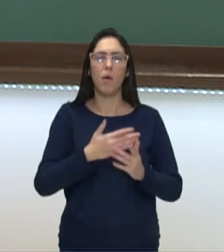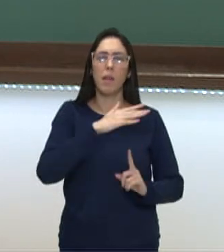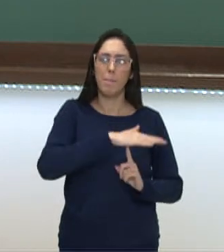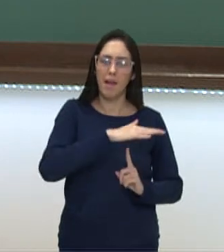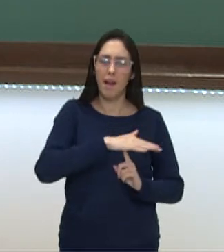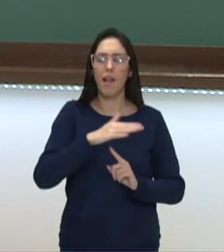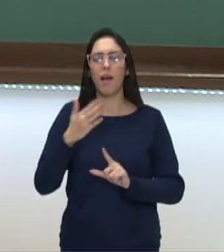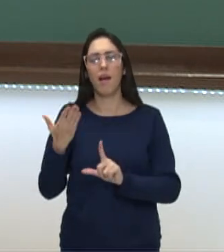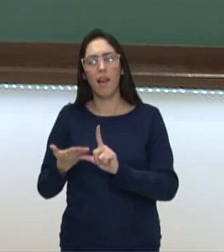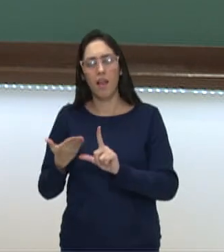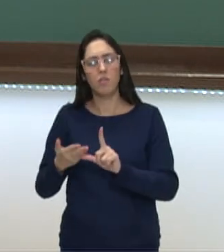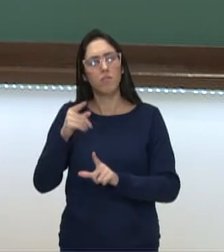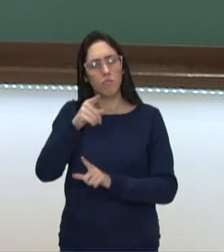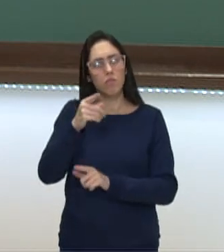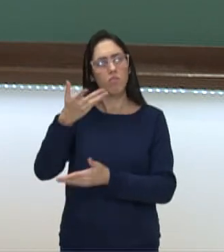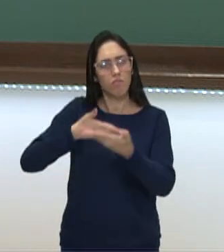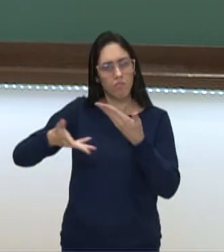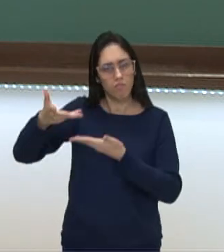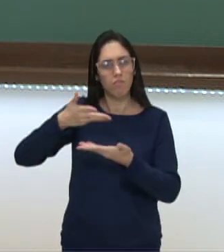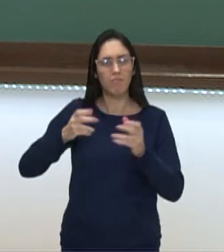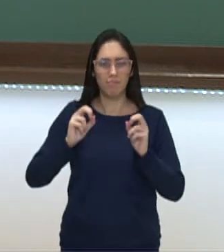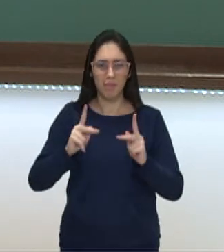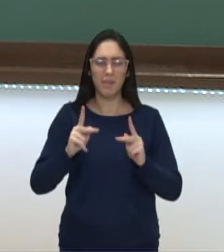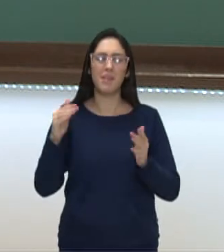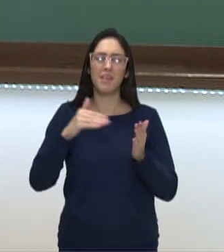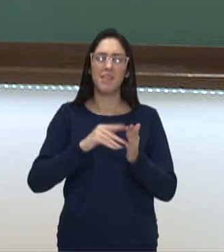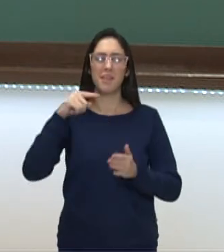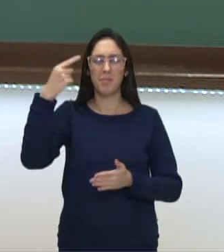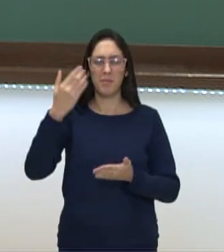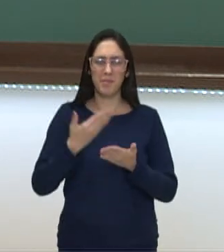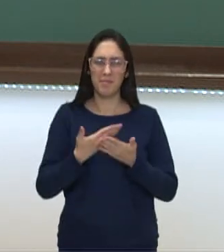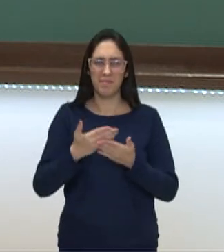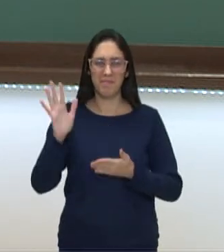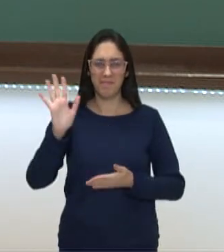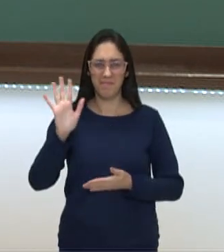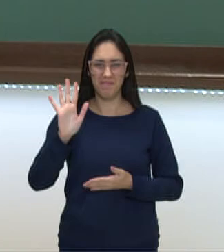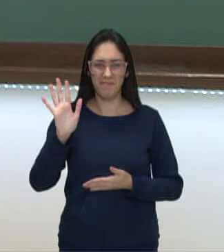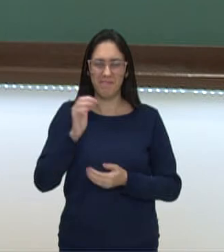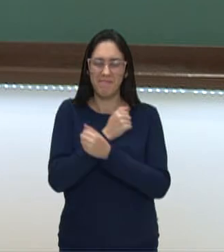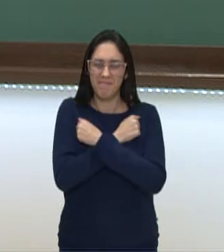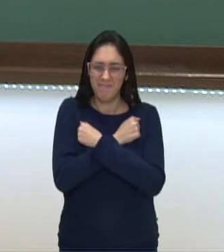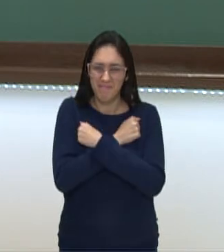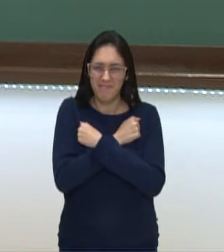Google Classroom e vejo vocês na próxima aula. Até mais,